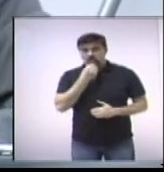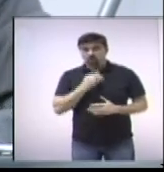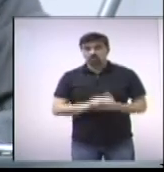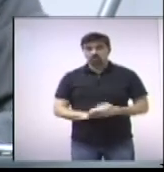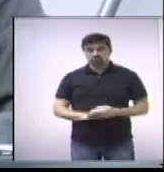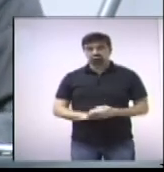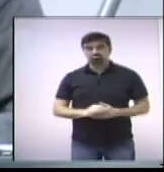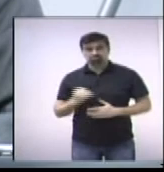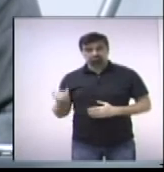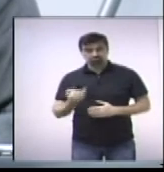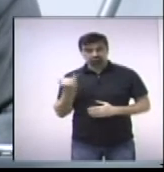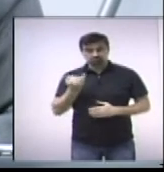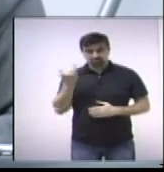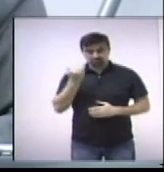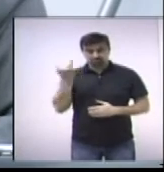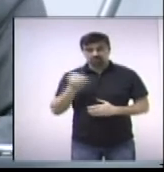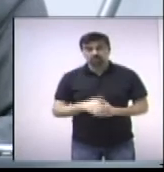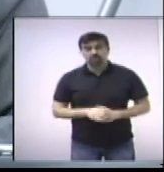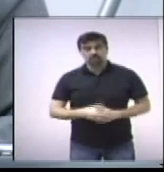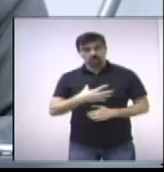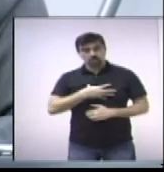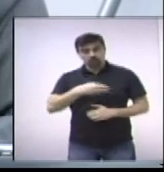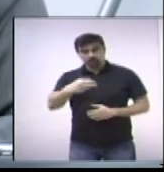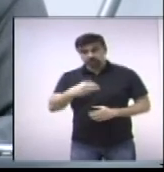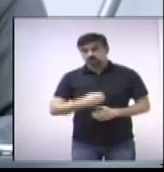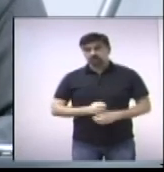Criminal do Tribunal de Justiça do Estado de São Paulo.